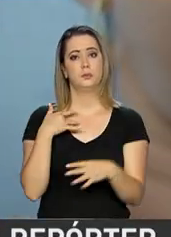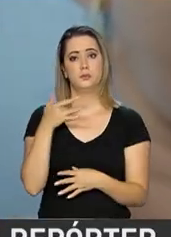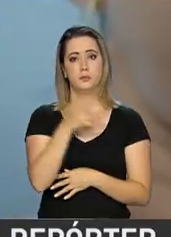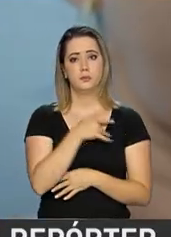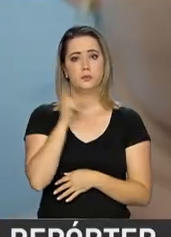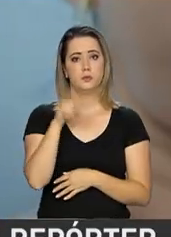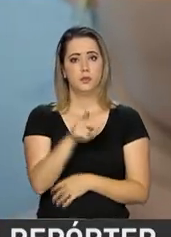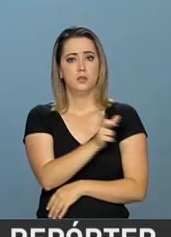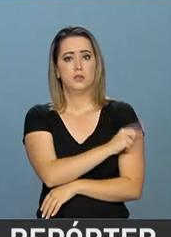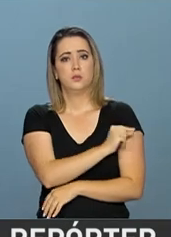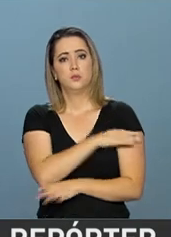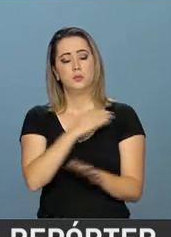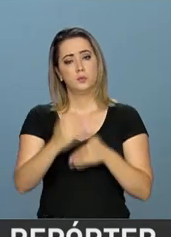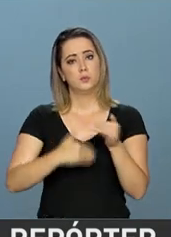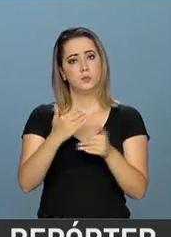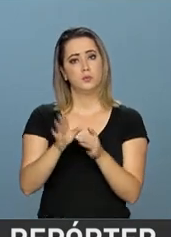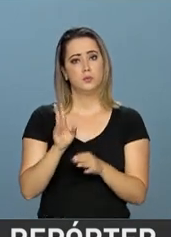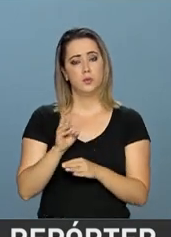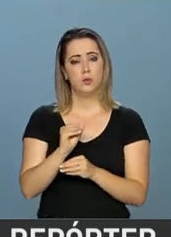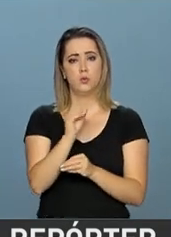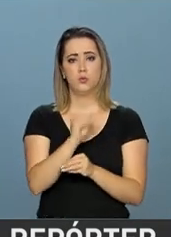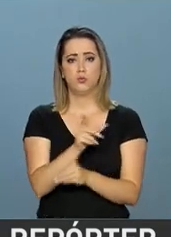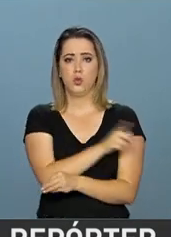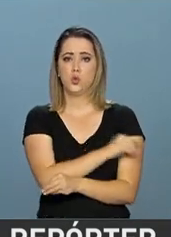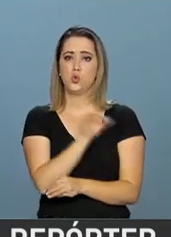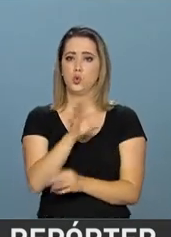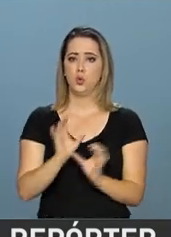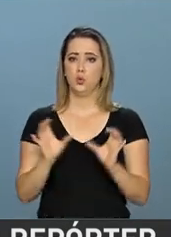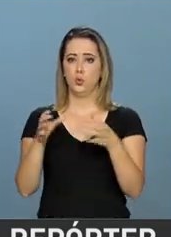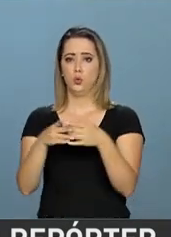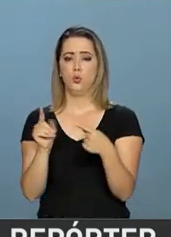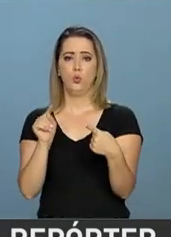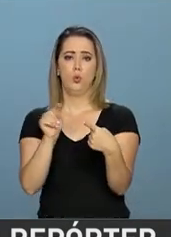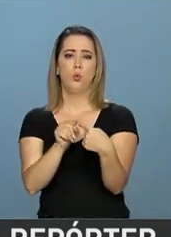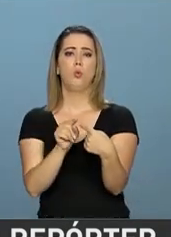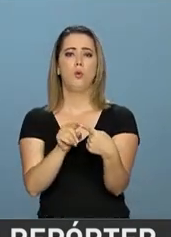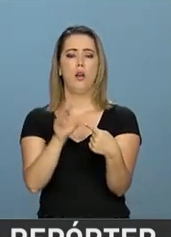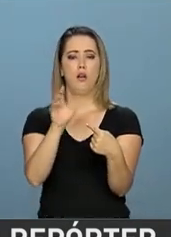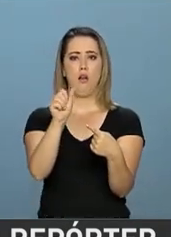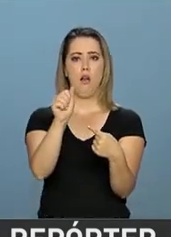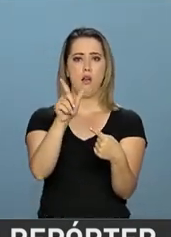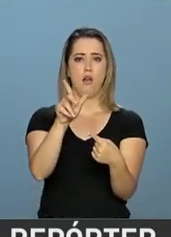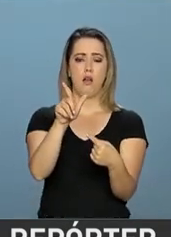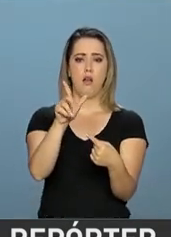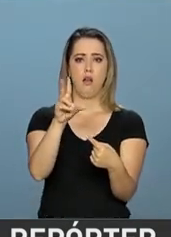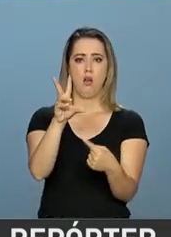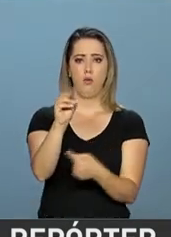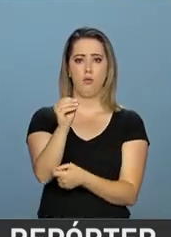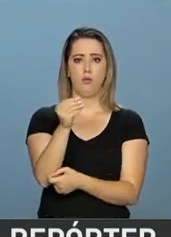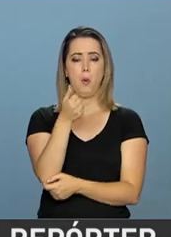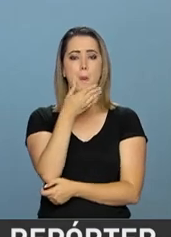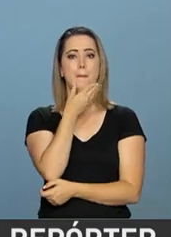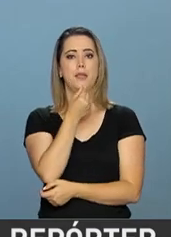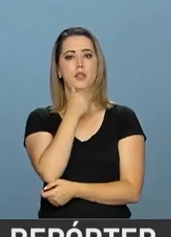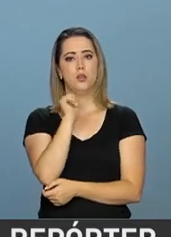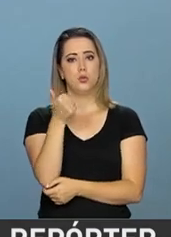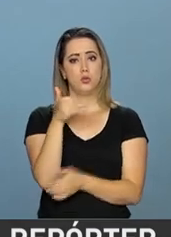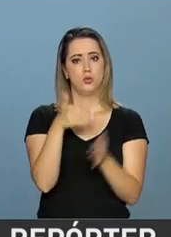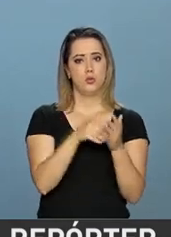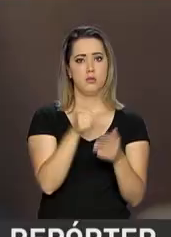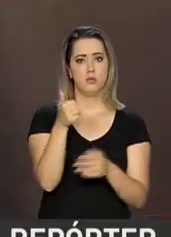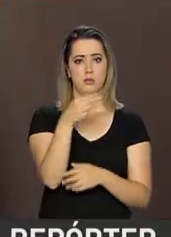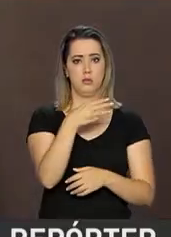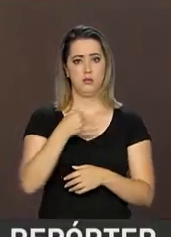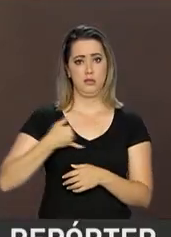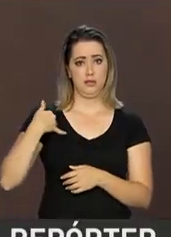é que a vacina continue sendo administrada apenas para o público alvo os meninos na faixa etária de 11 a 13